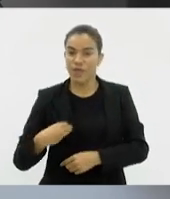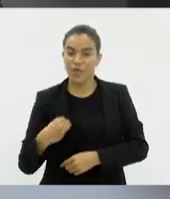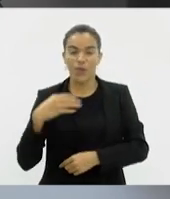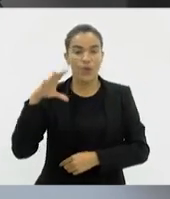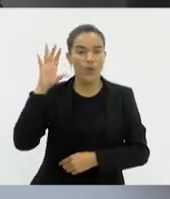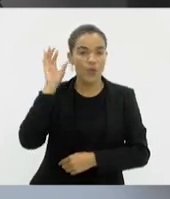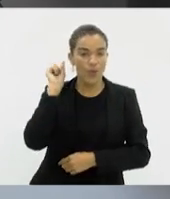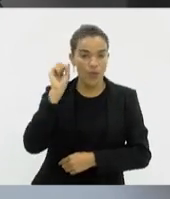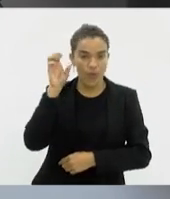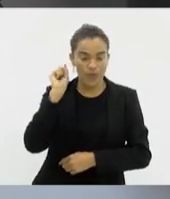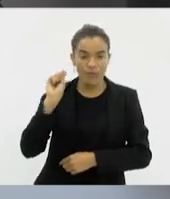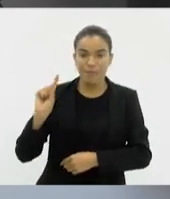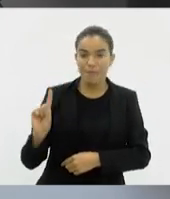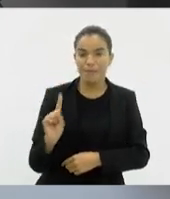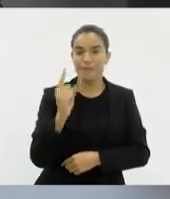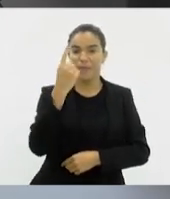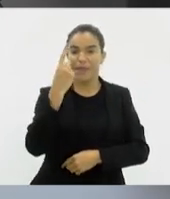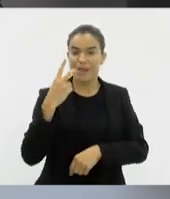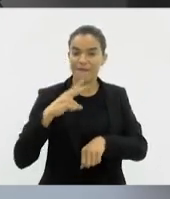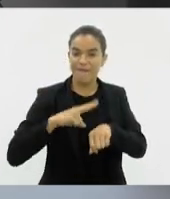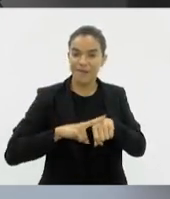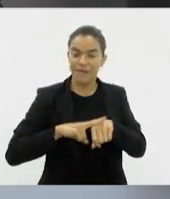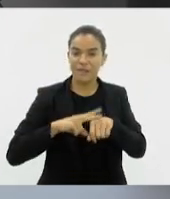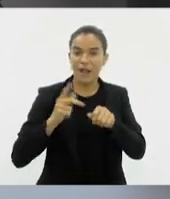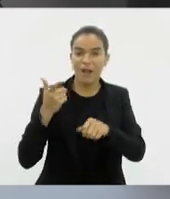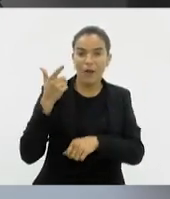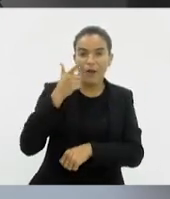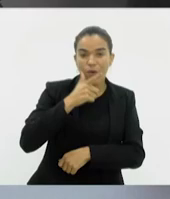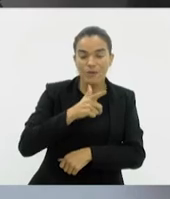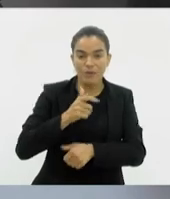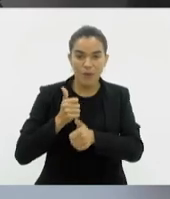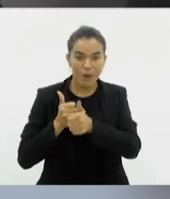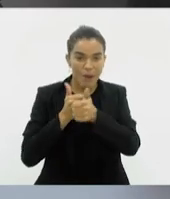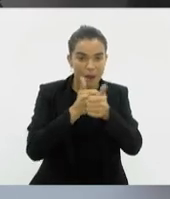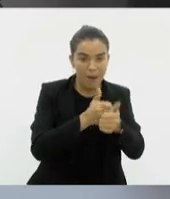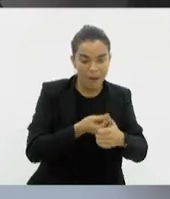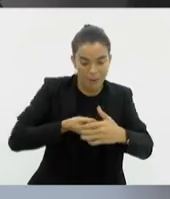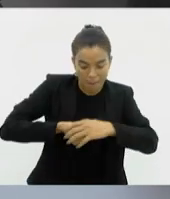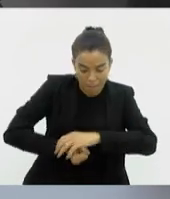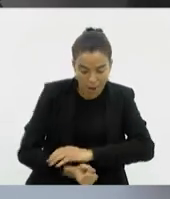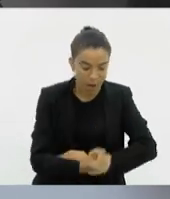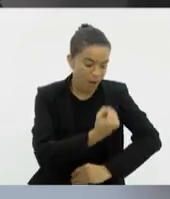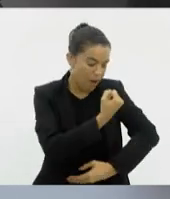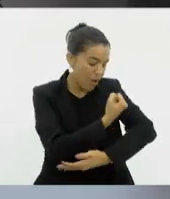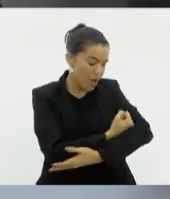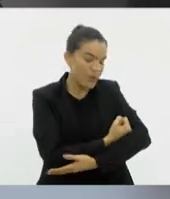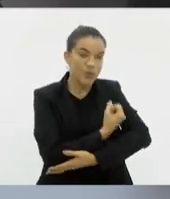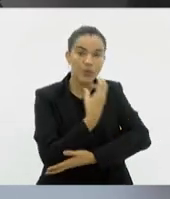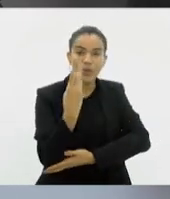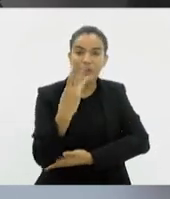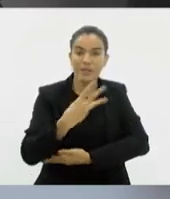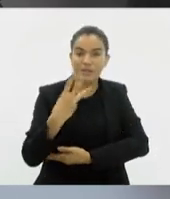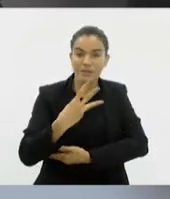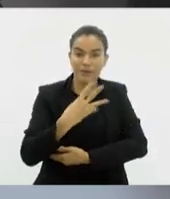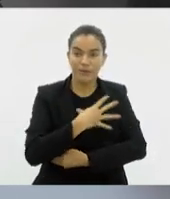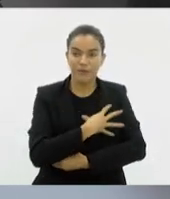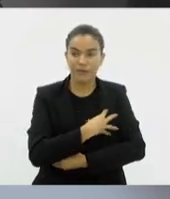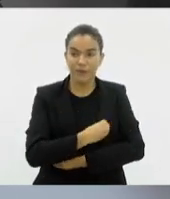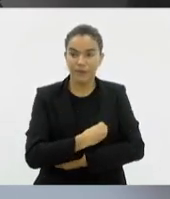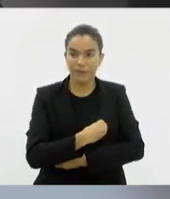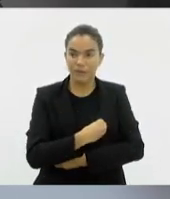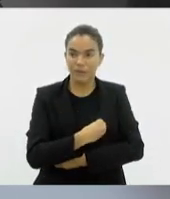a primeira vez em que ela pôde ser acompanhada num parto do seu terceiro filho por uma